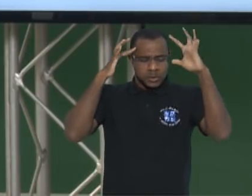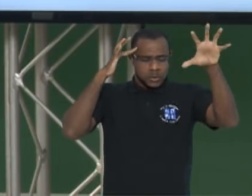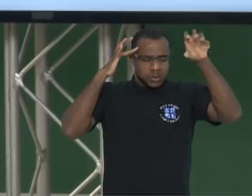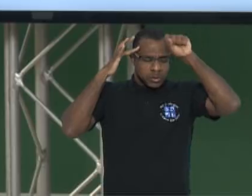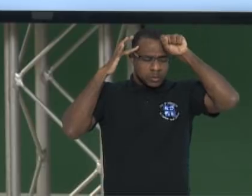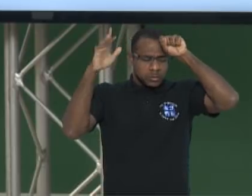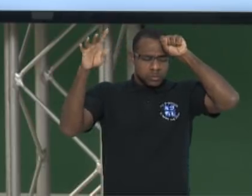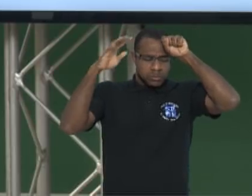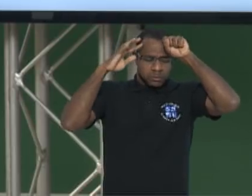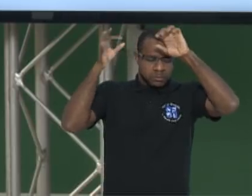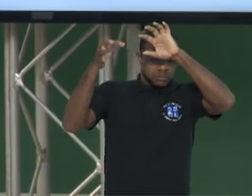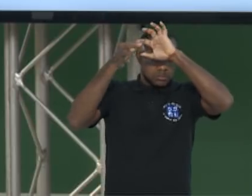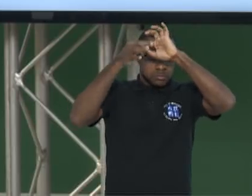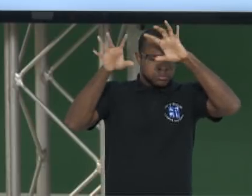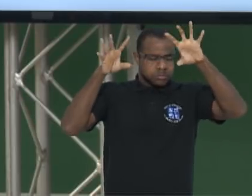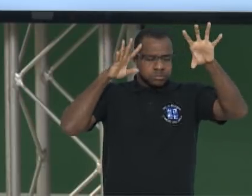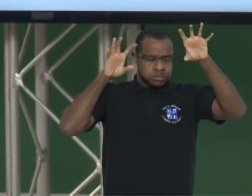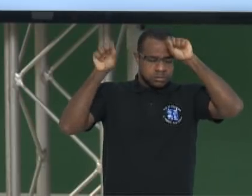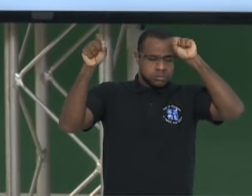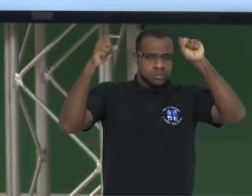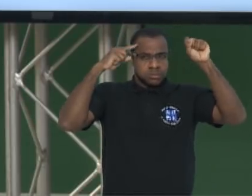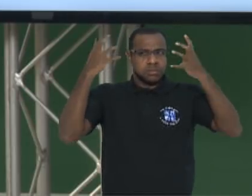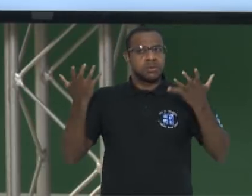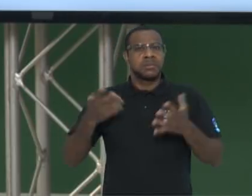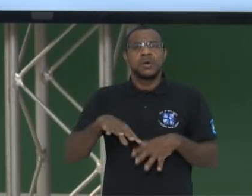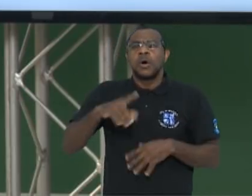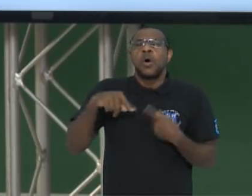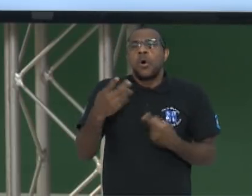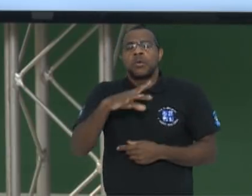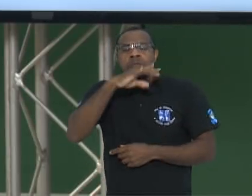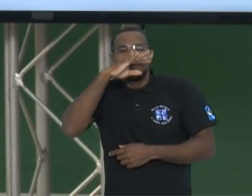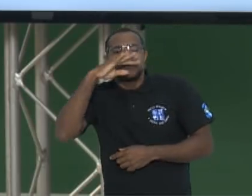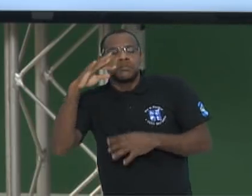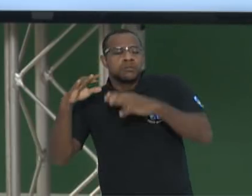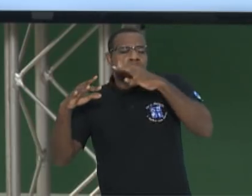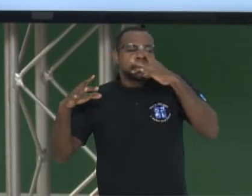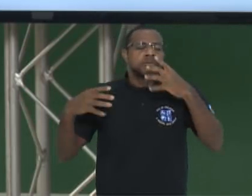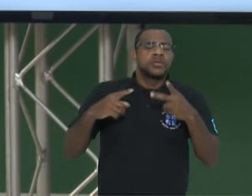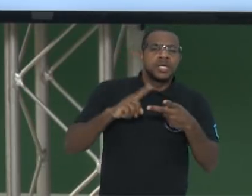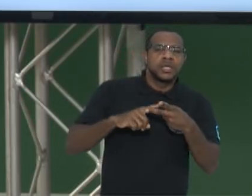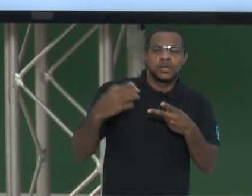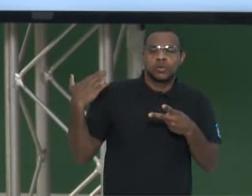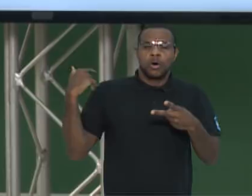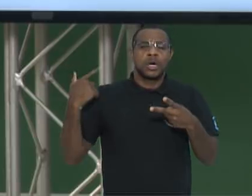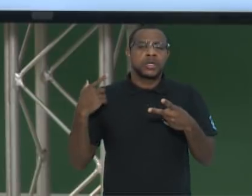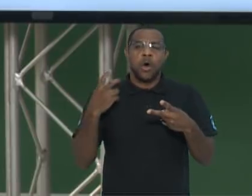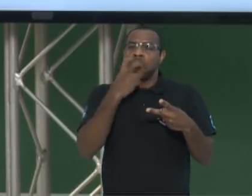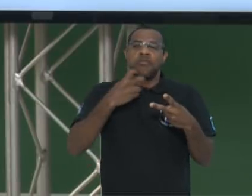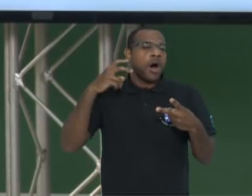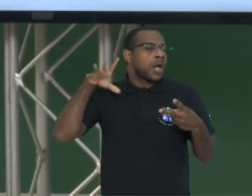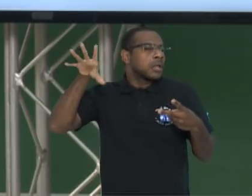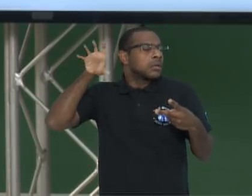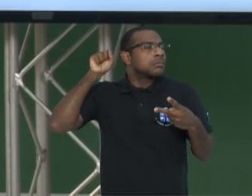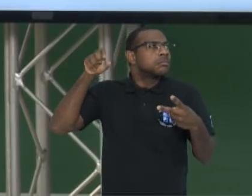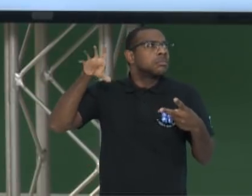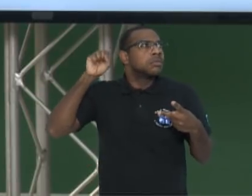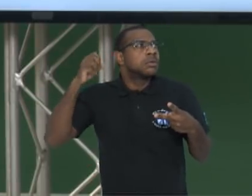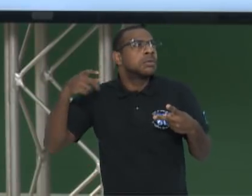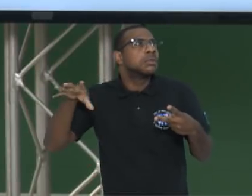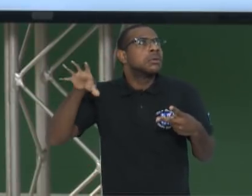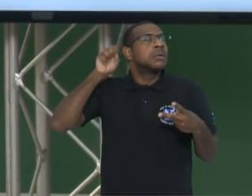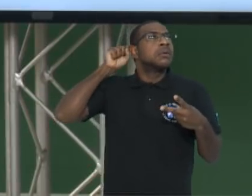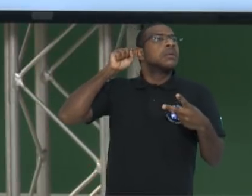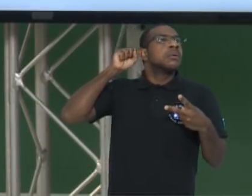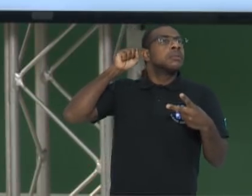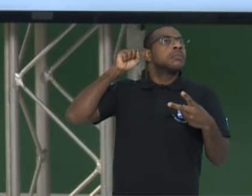Às vezes a partir de uma situação inusitada, de um cheiro, um toque, uma voz, a pessoa acaba sendo remetida